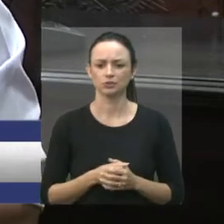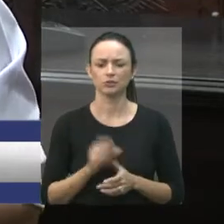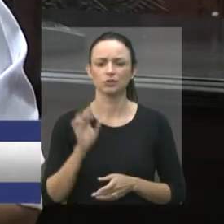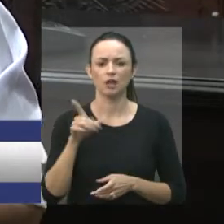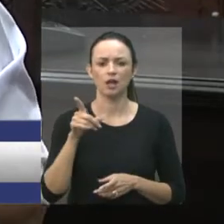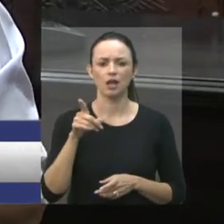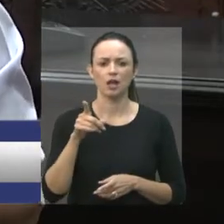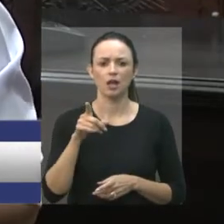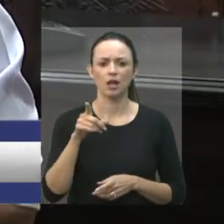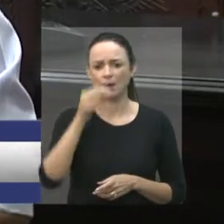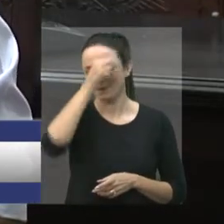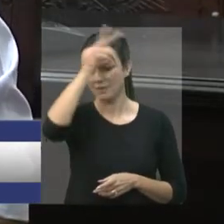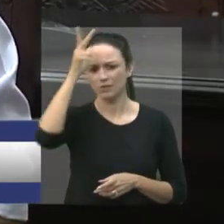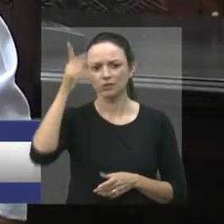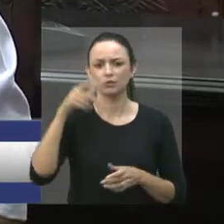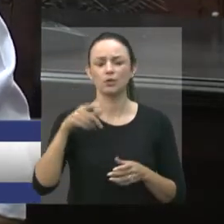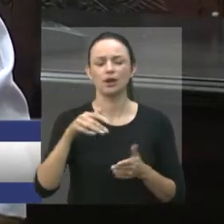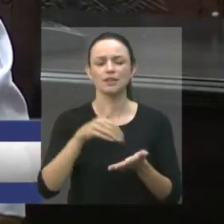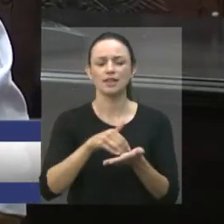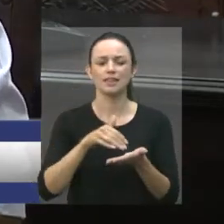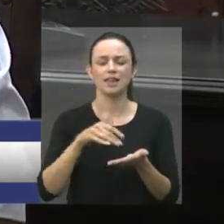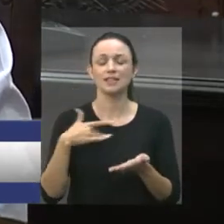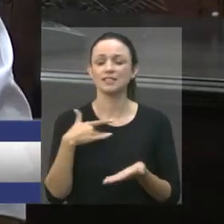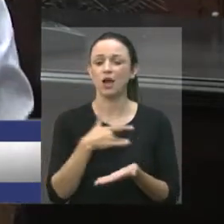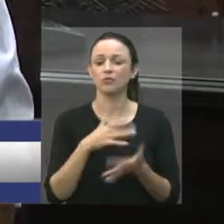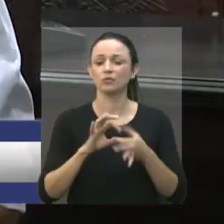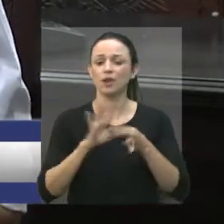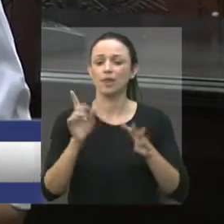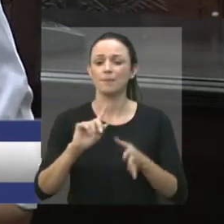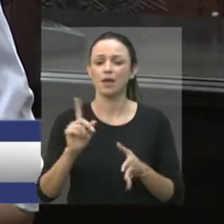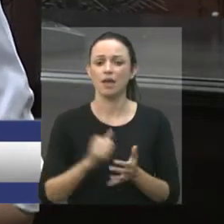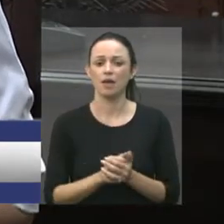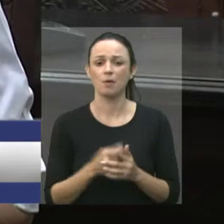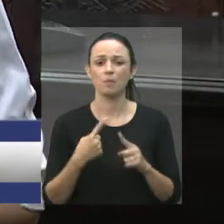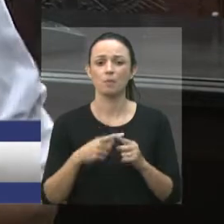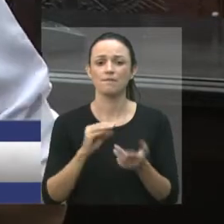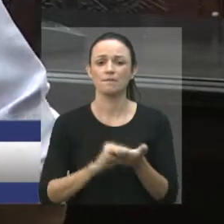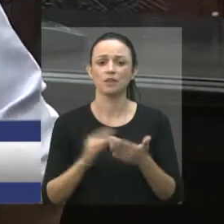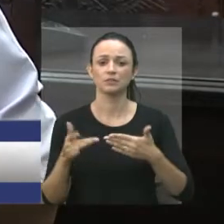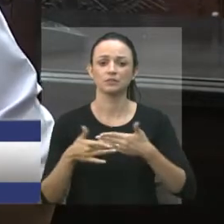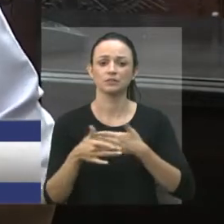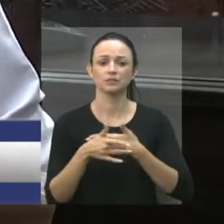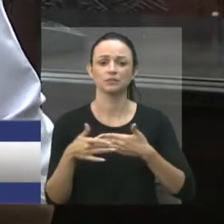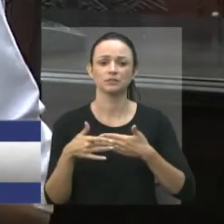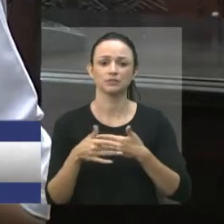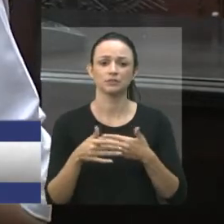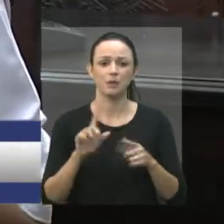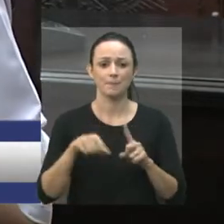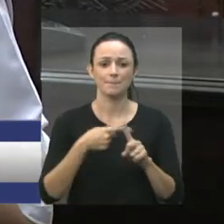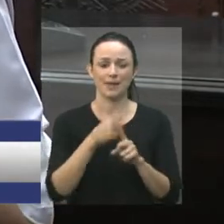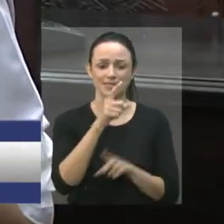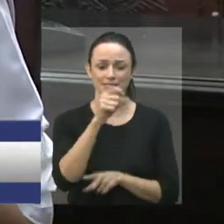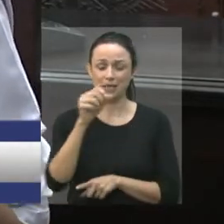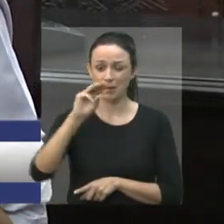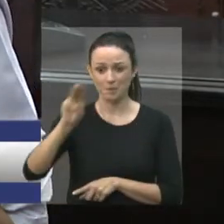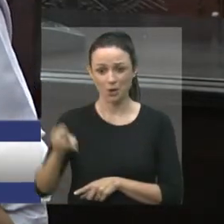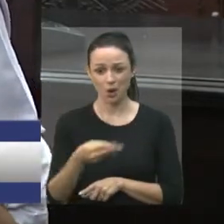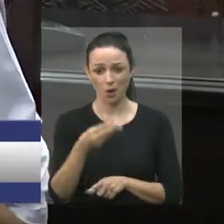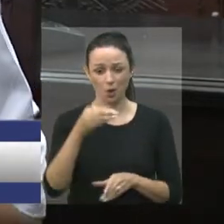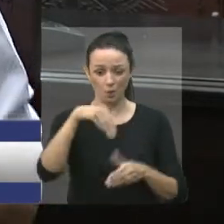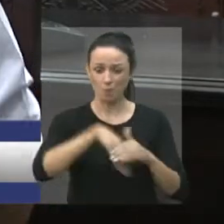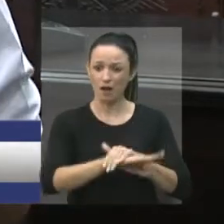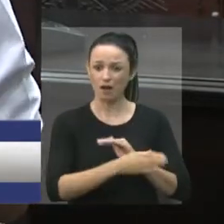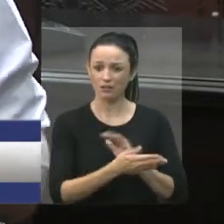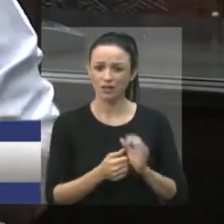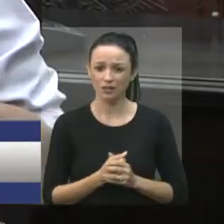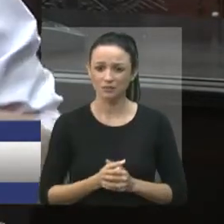prefeitura não libera, a Secretaria da Saúde não libera, por falta de exames. E com mais de 100 milhões de superávit, nós vamos